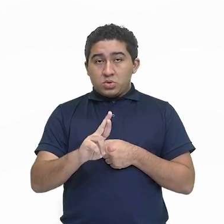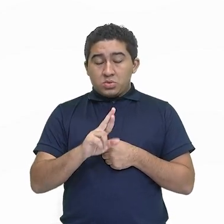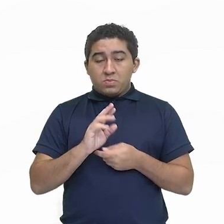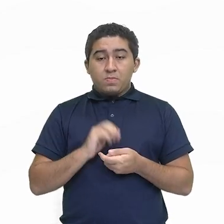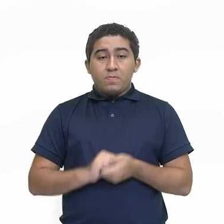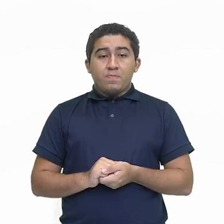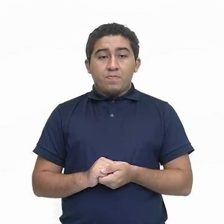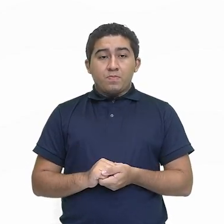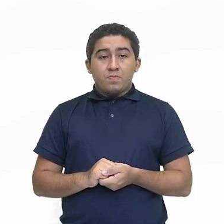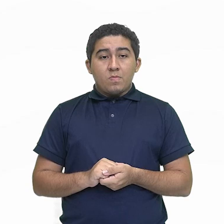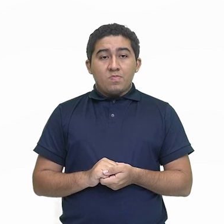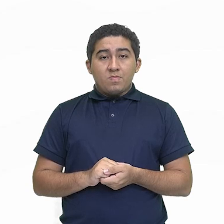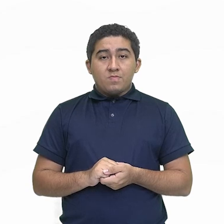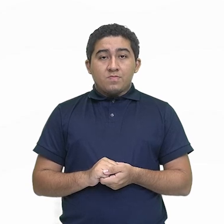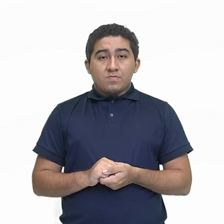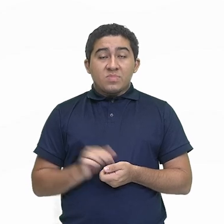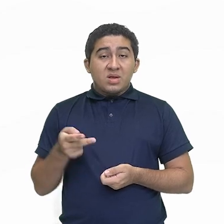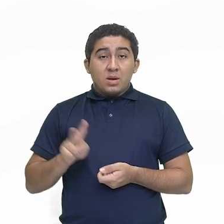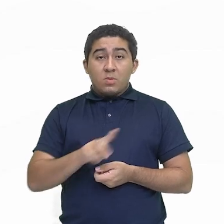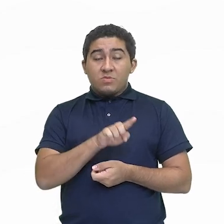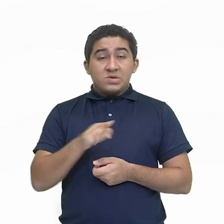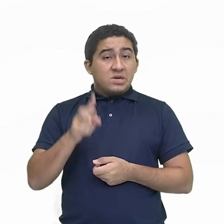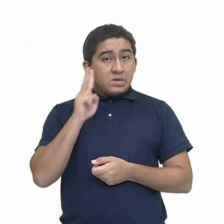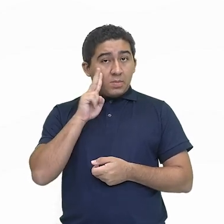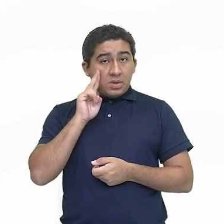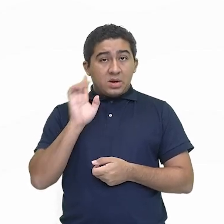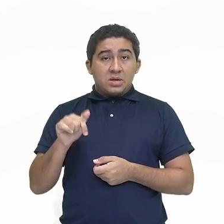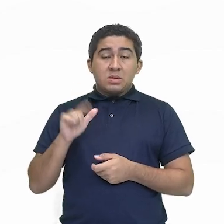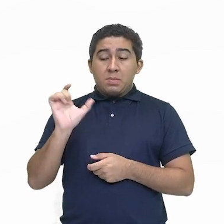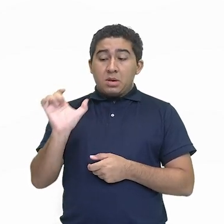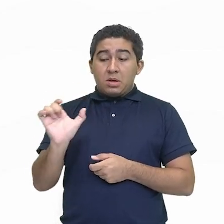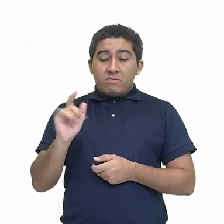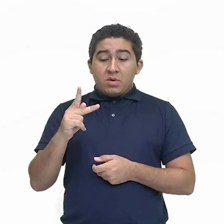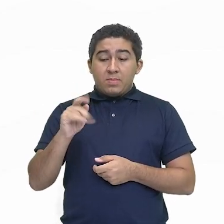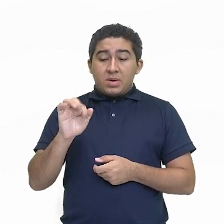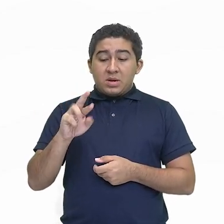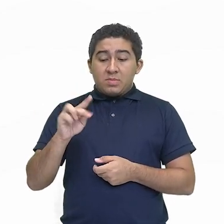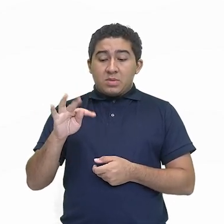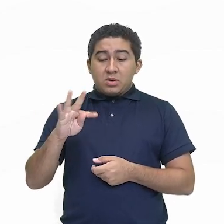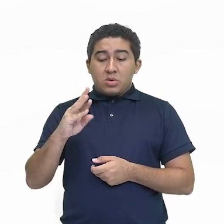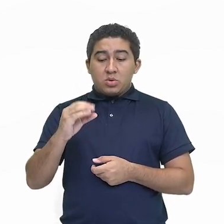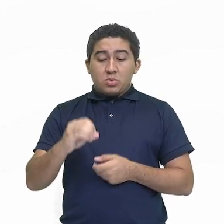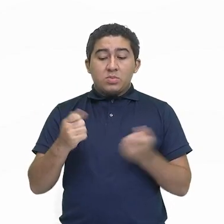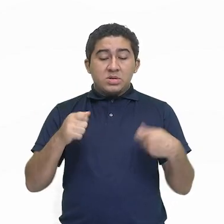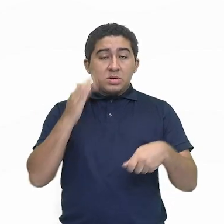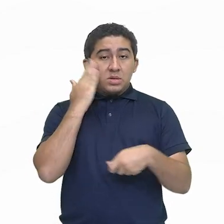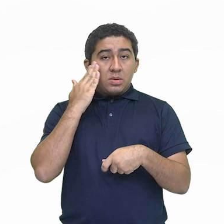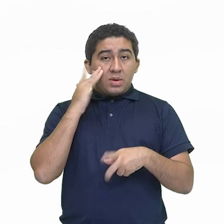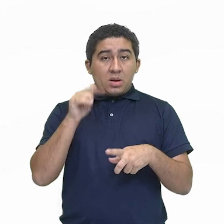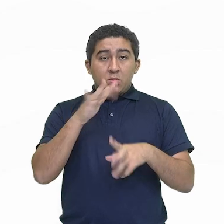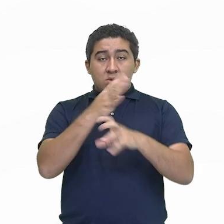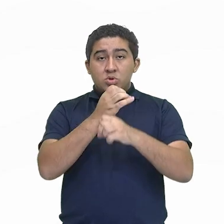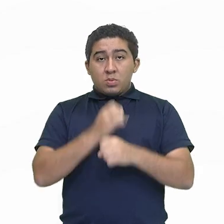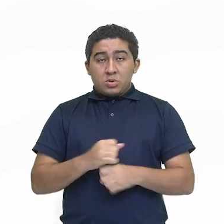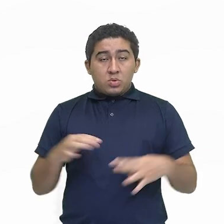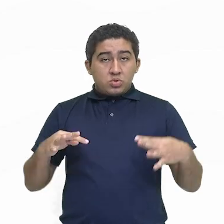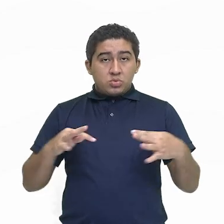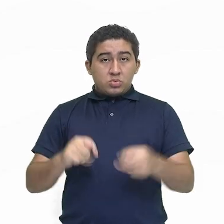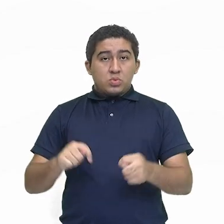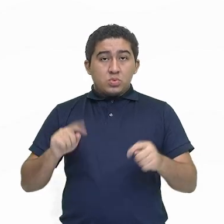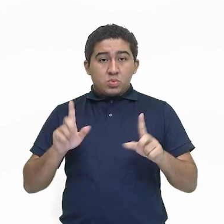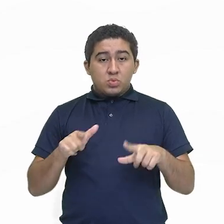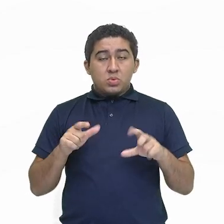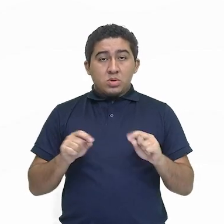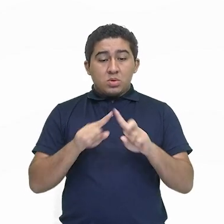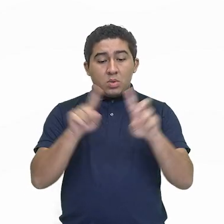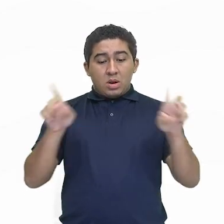o perímetro, toda vez que você ouvir falar em perímetro, nós temos então que ter em mente essa somatória, tá bom? A soma de todos